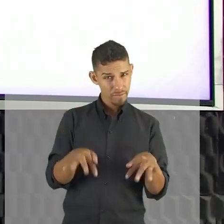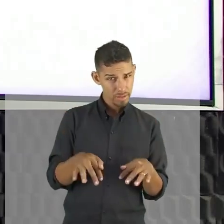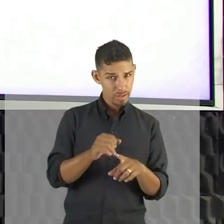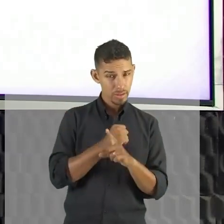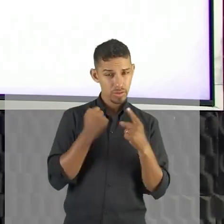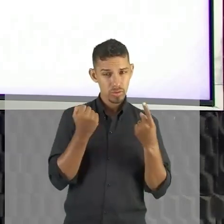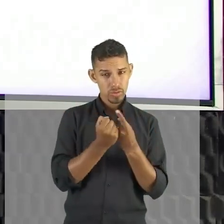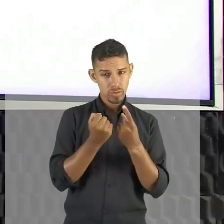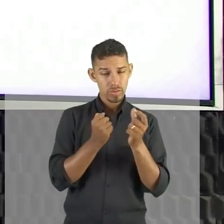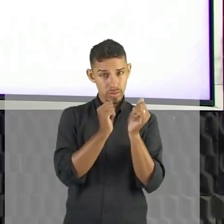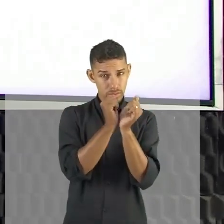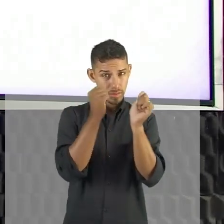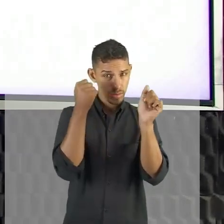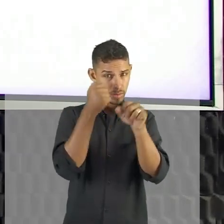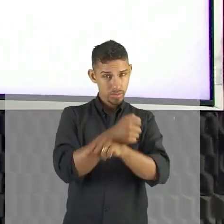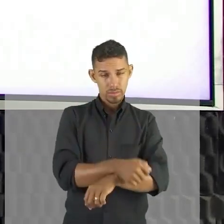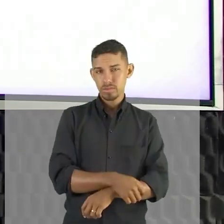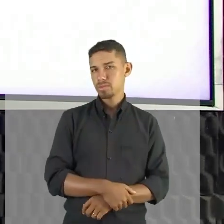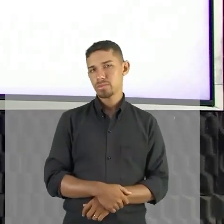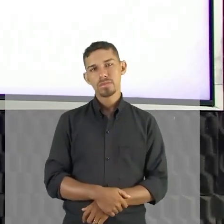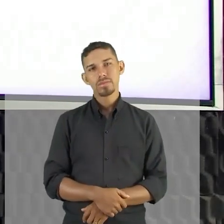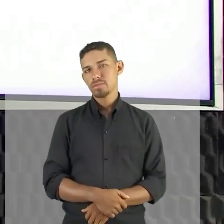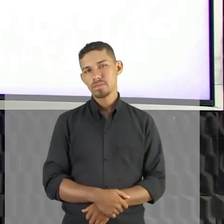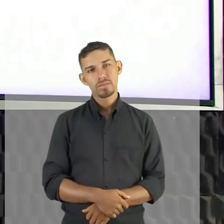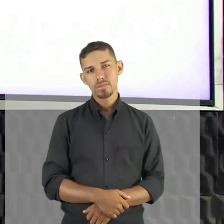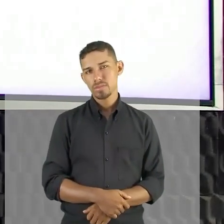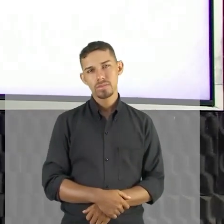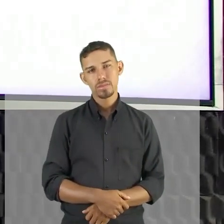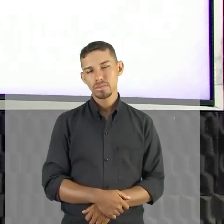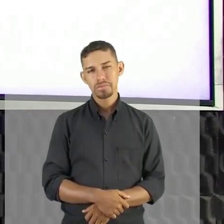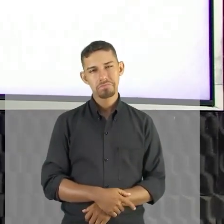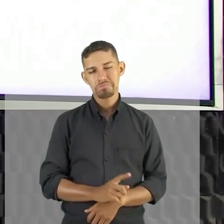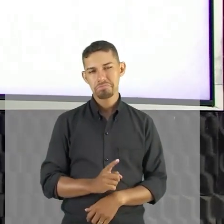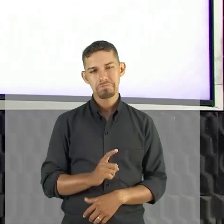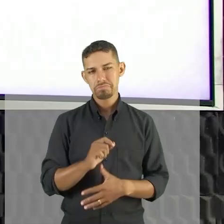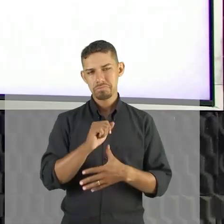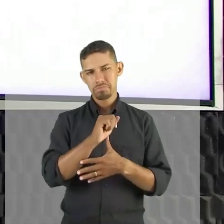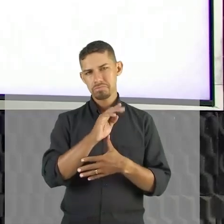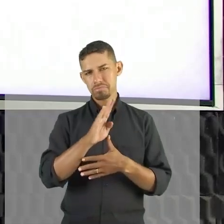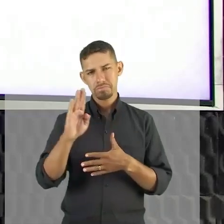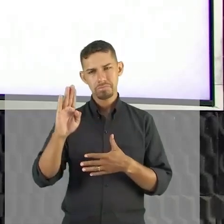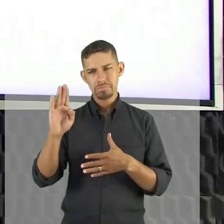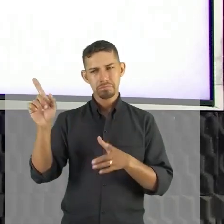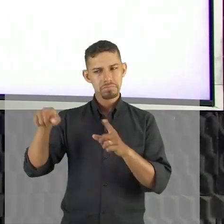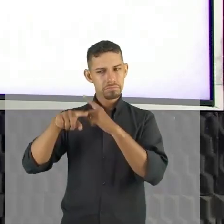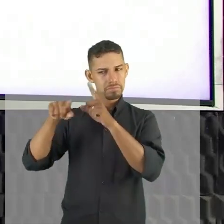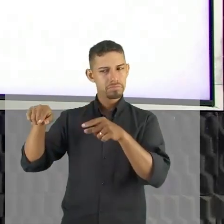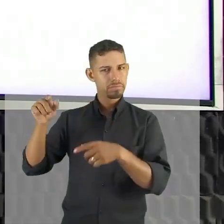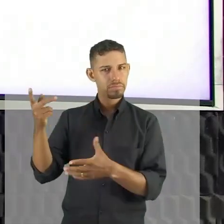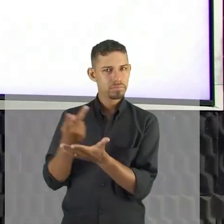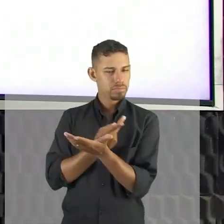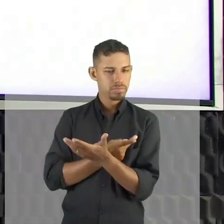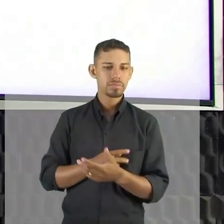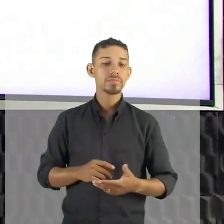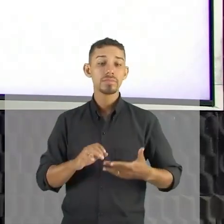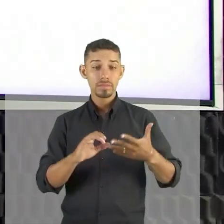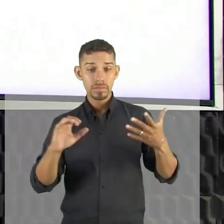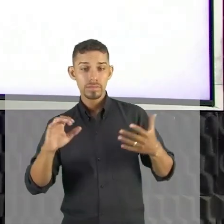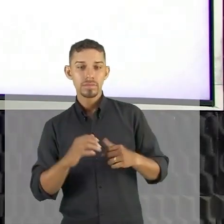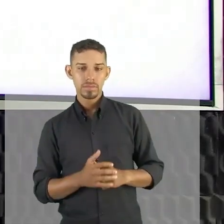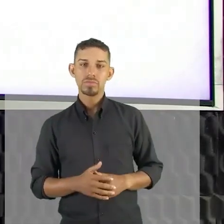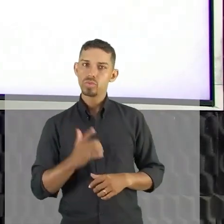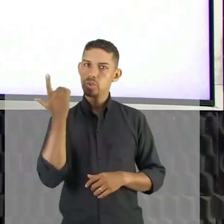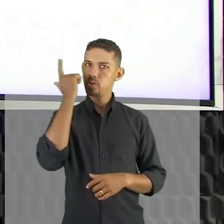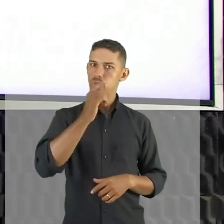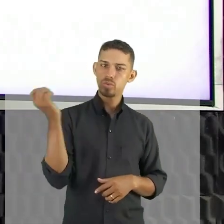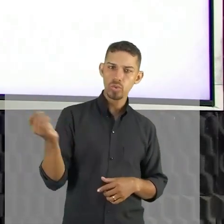escravocrata? De hipótese nenhuma. Então essa é uma alternativa que você já pode eliminar. A letra C.